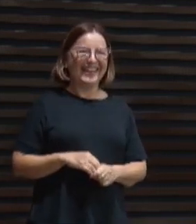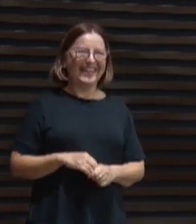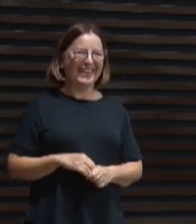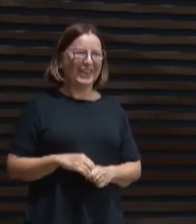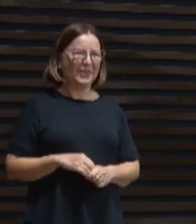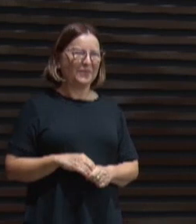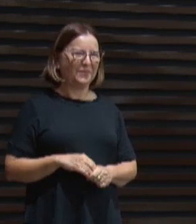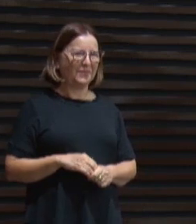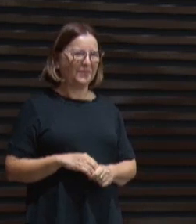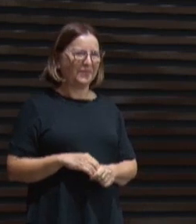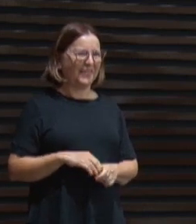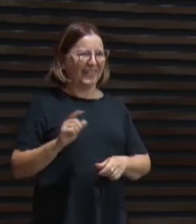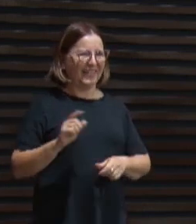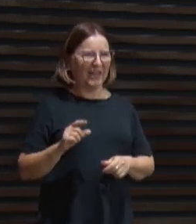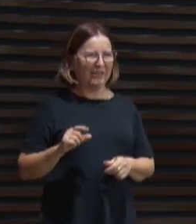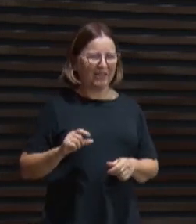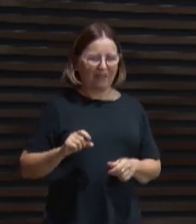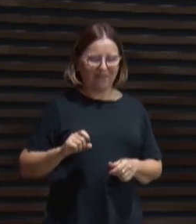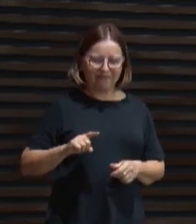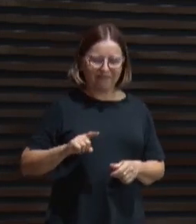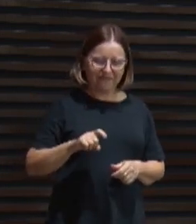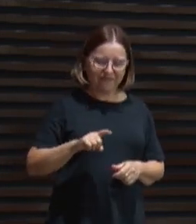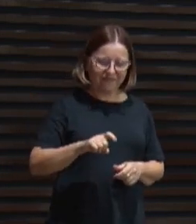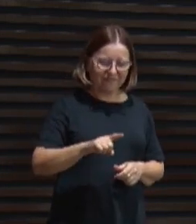Não é minhocuçu.